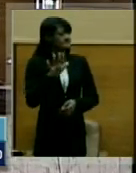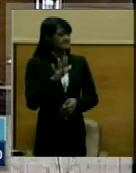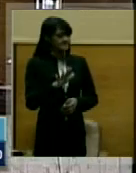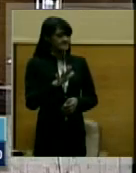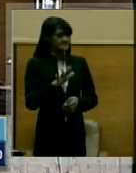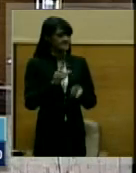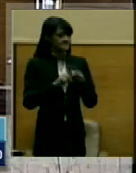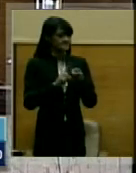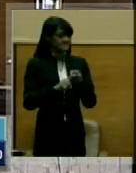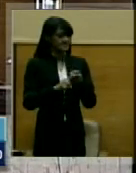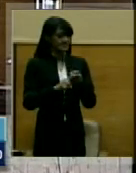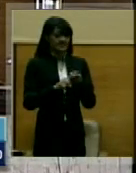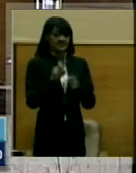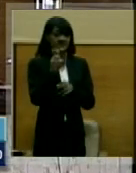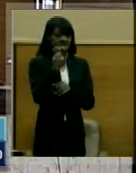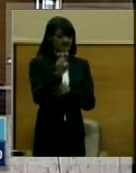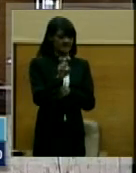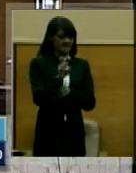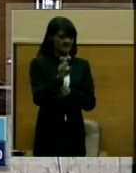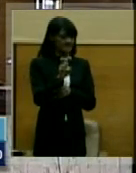Nacional ficamos em quinto.